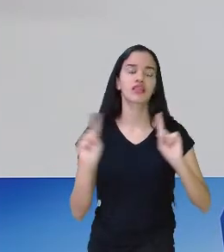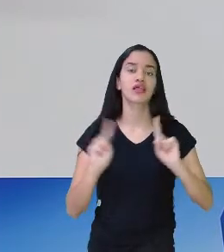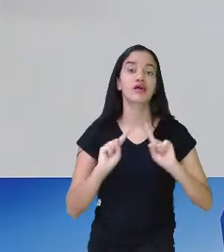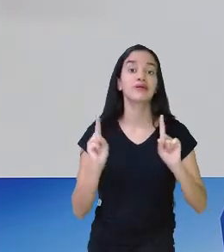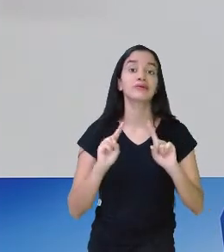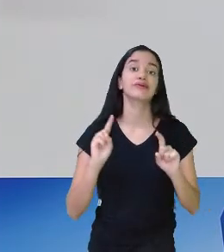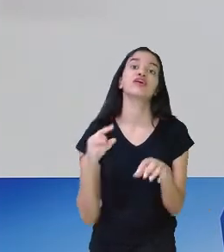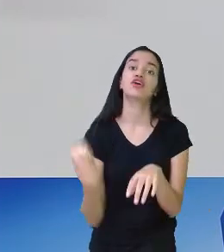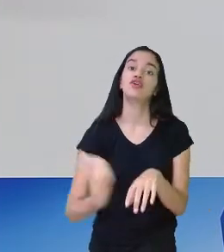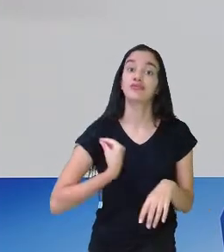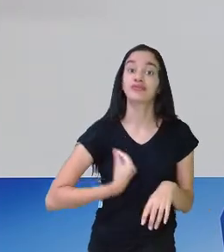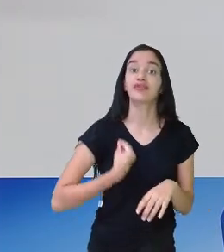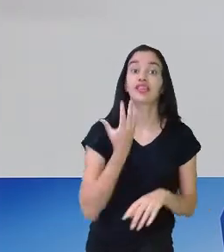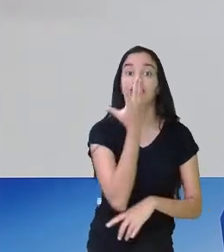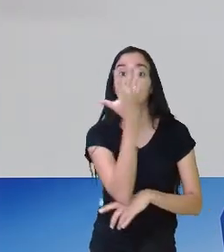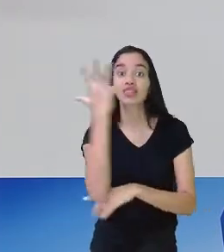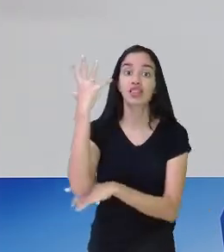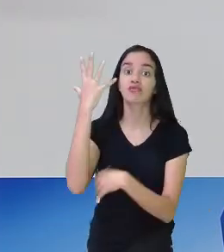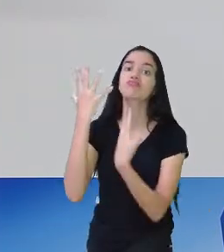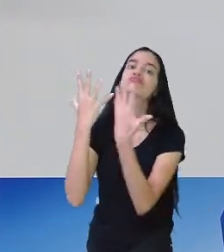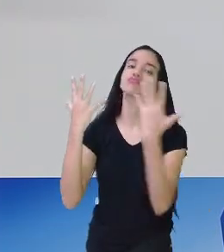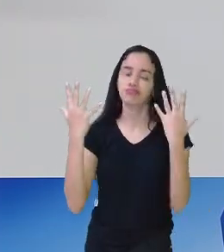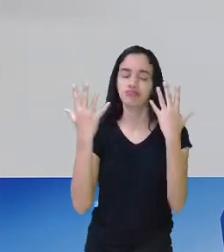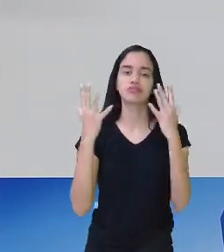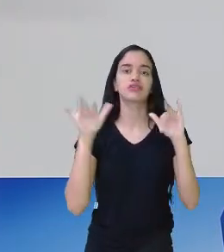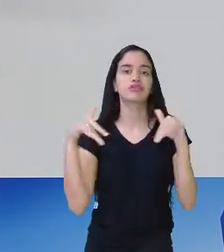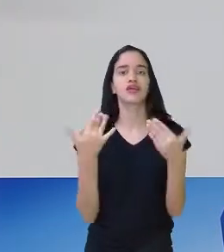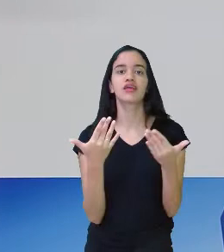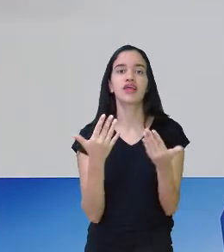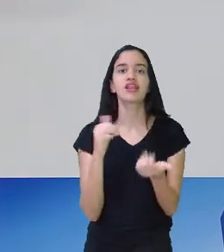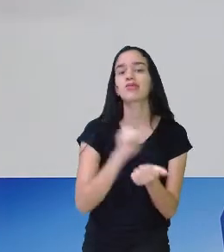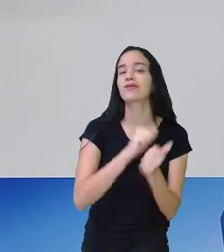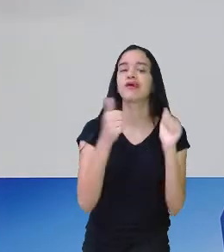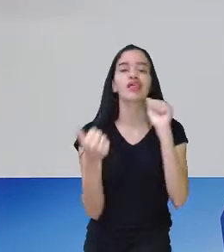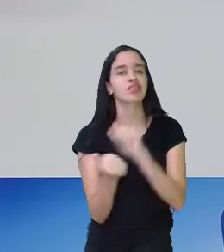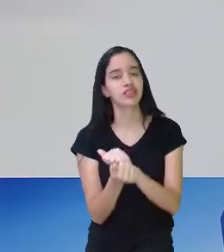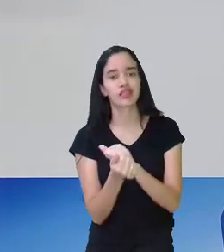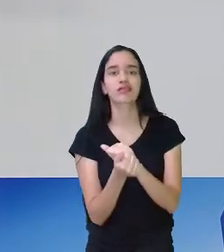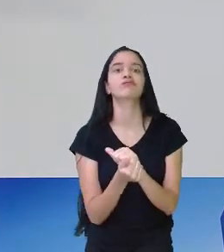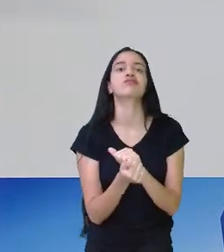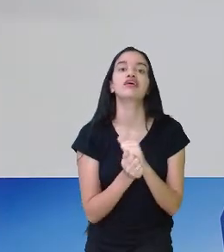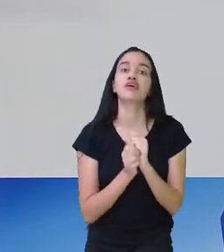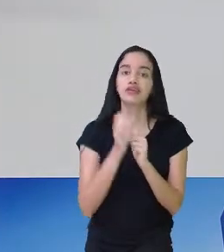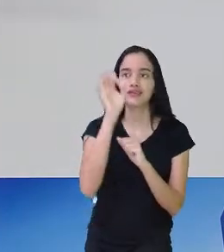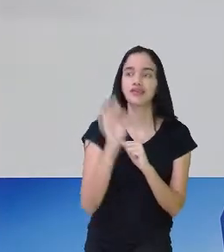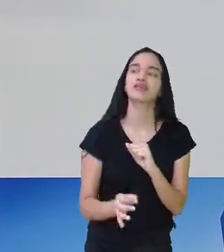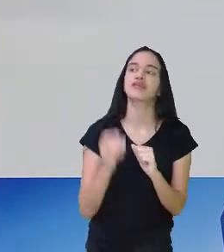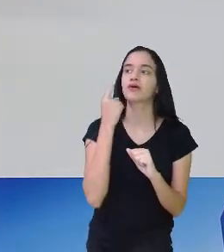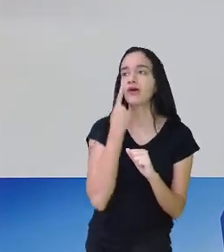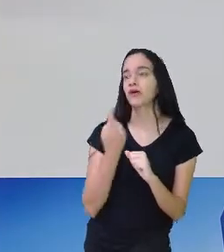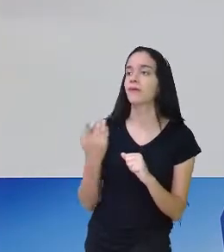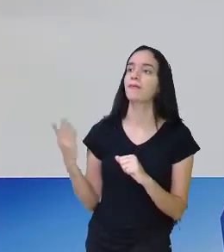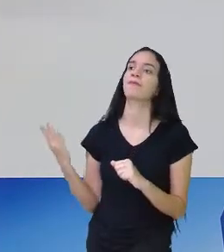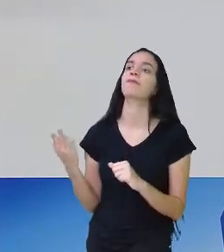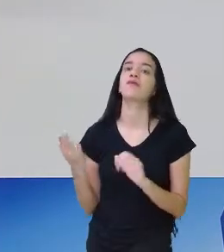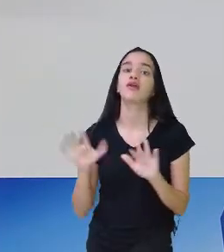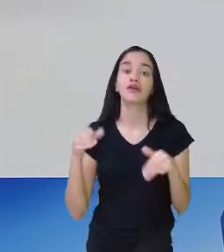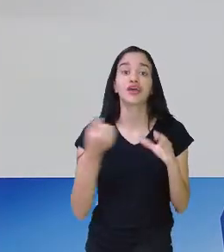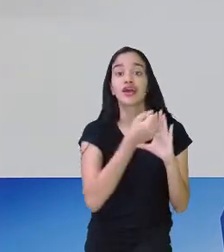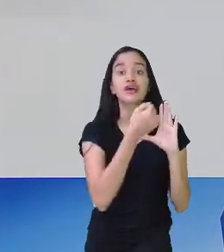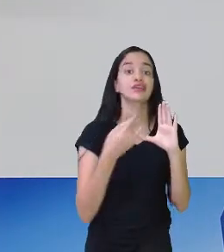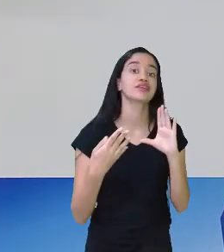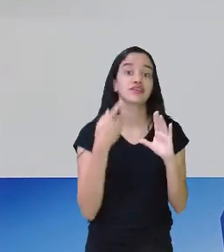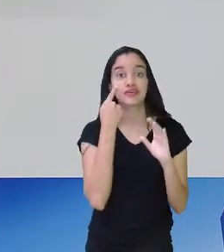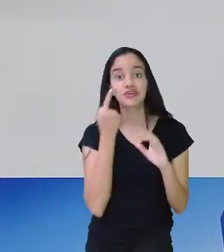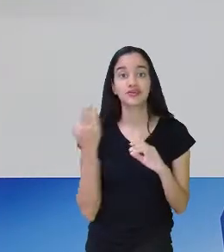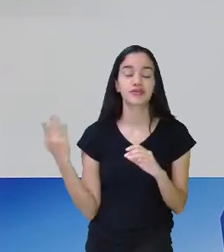na natureza, ele não é um animal de cativeiro, ele não se adapta a cativeiro, tá certo? E olha só, outra característica